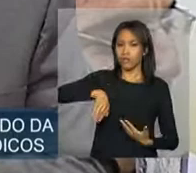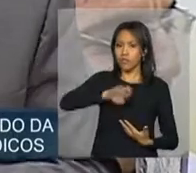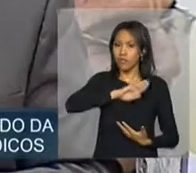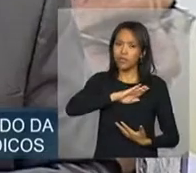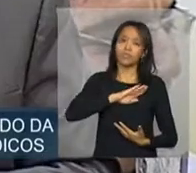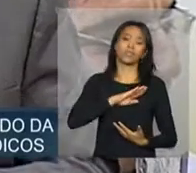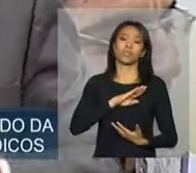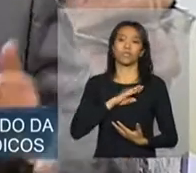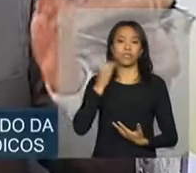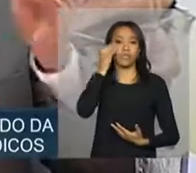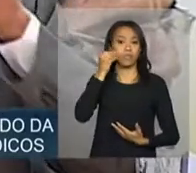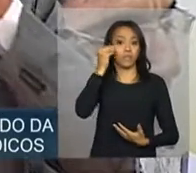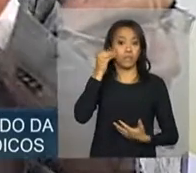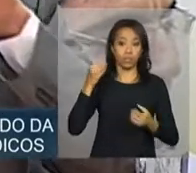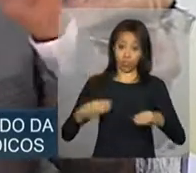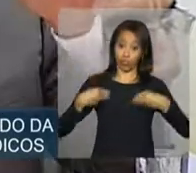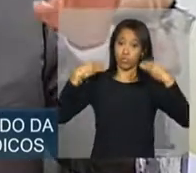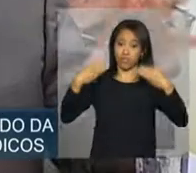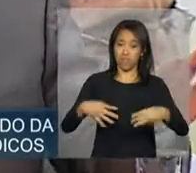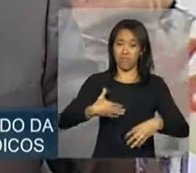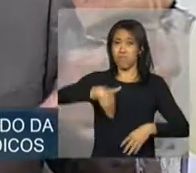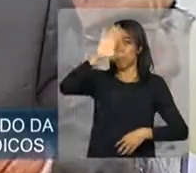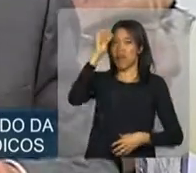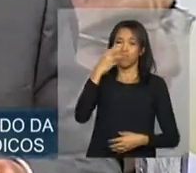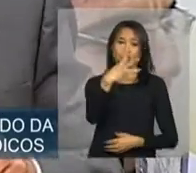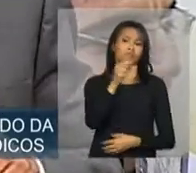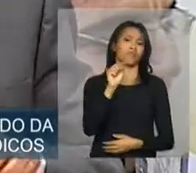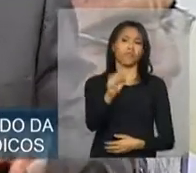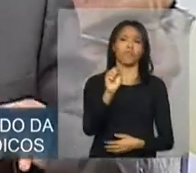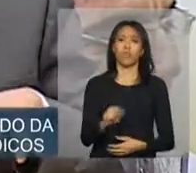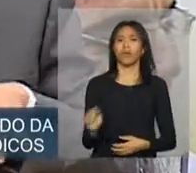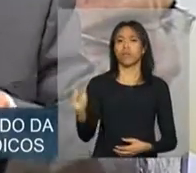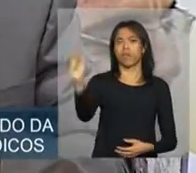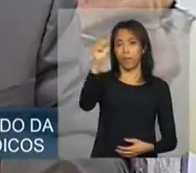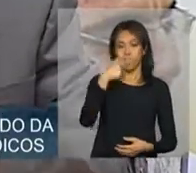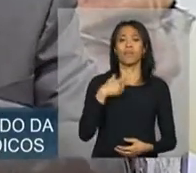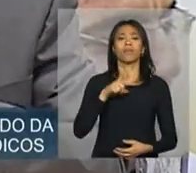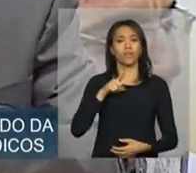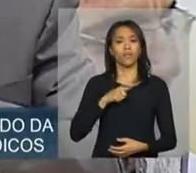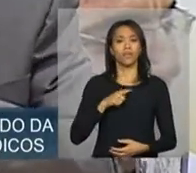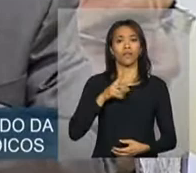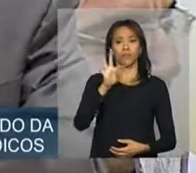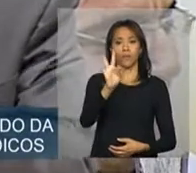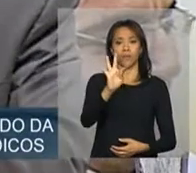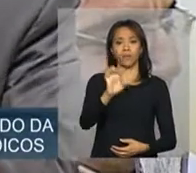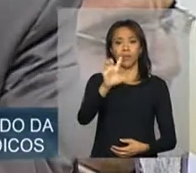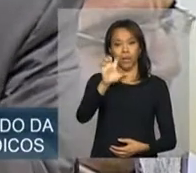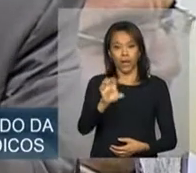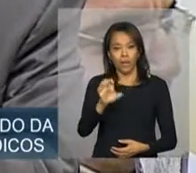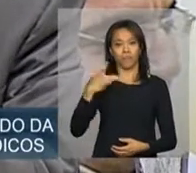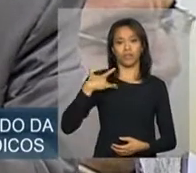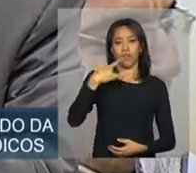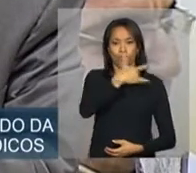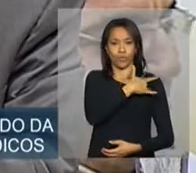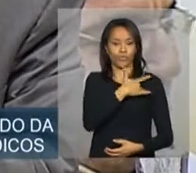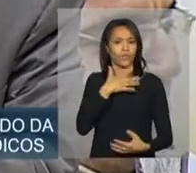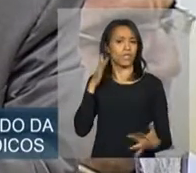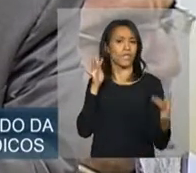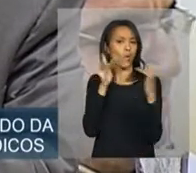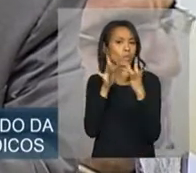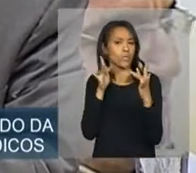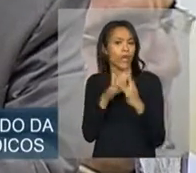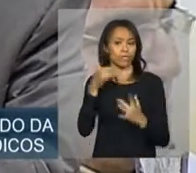do Ministério da Saúde ai mais de três mil municípios que já tem o Telessaúde o fato de você entrar em contato com